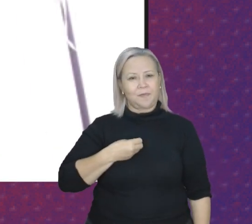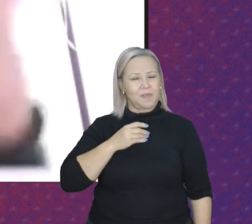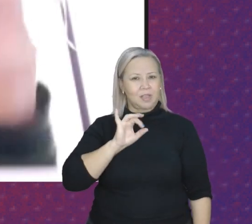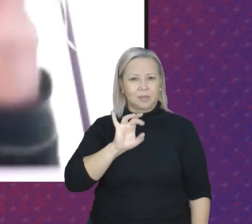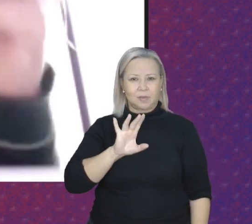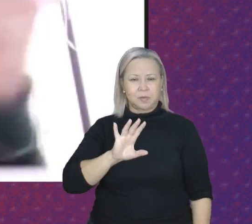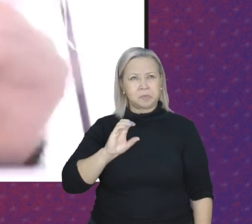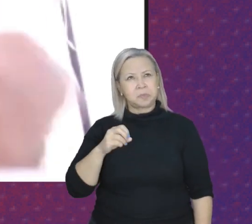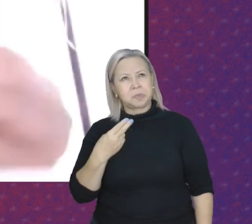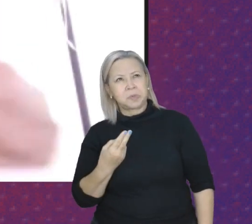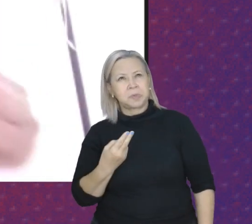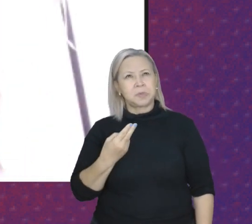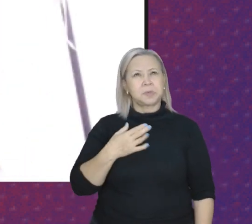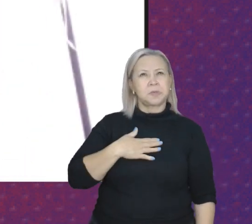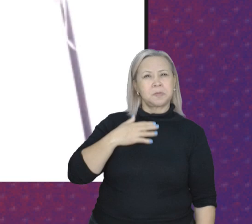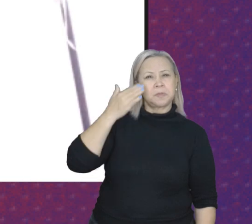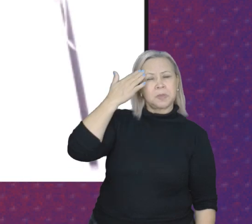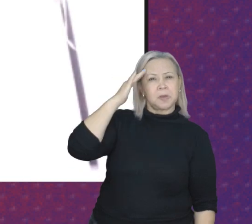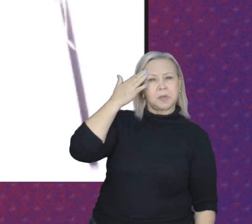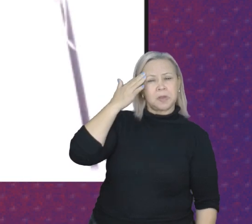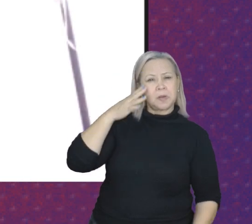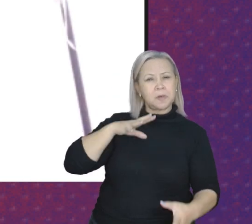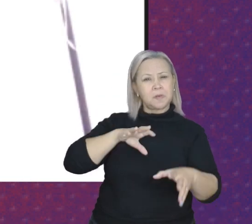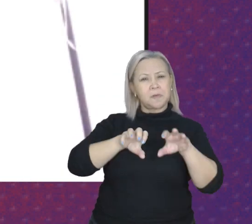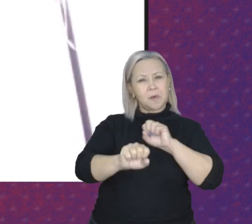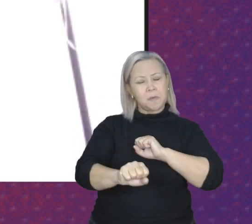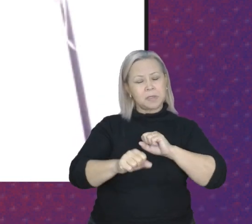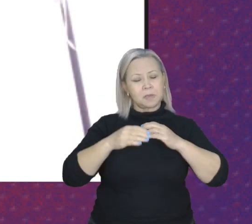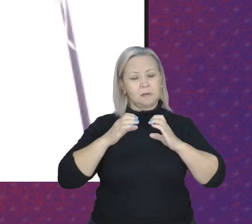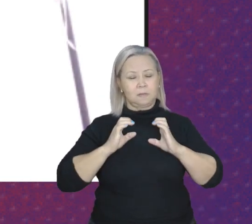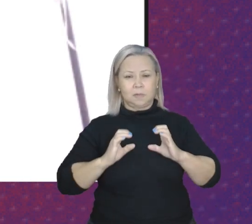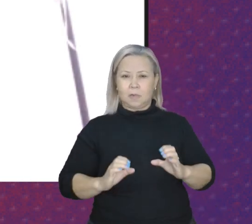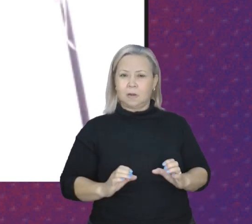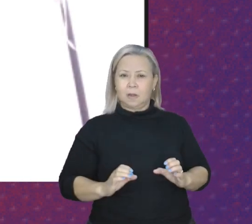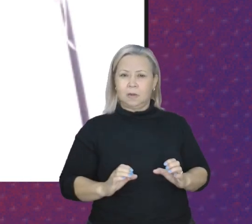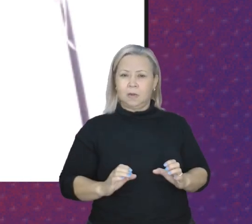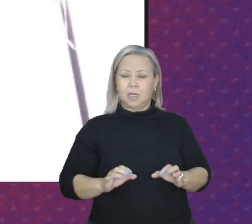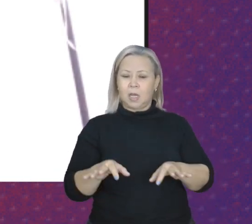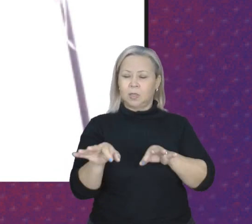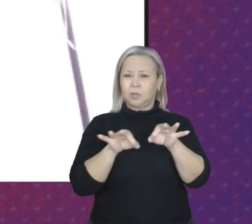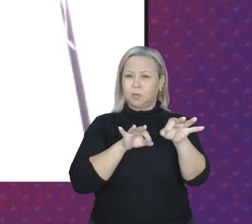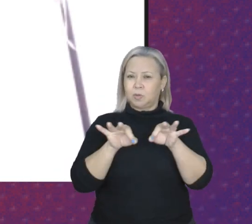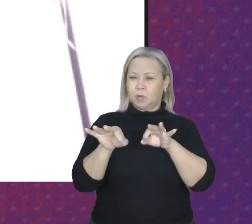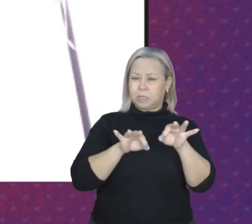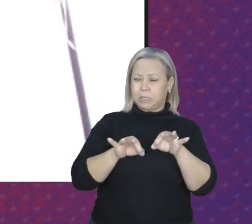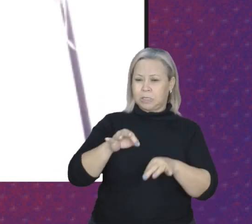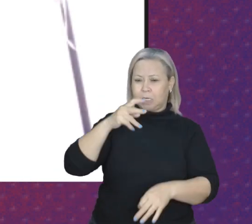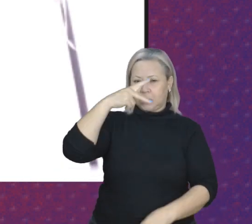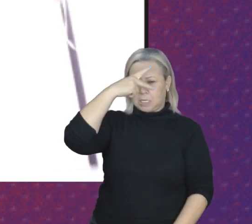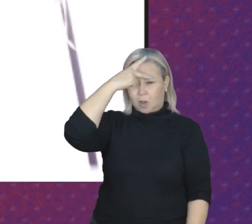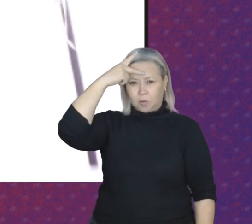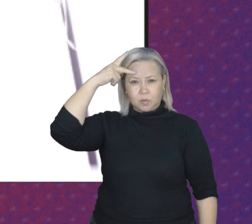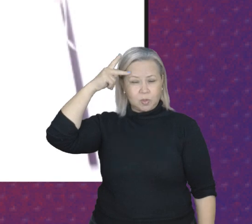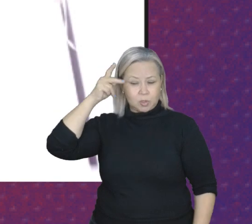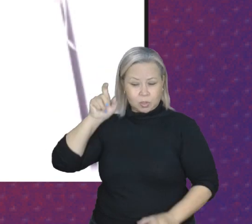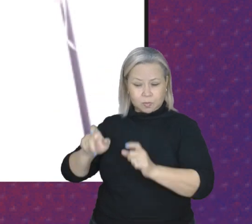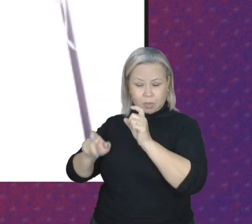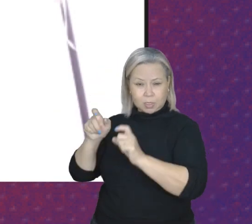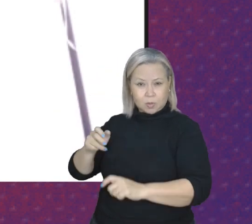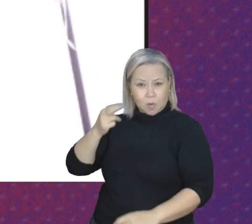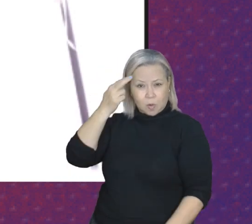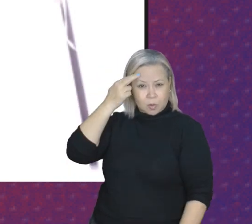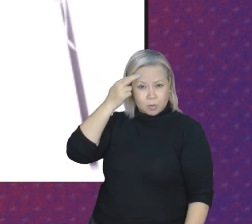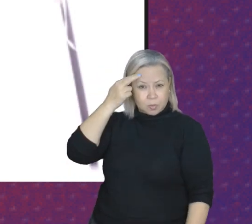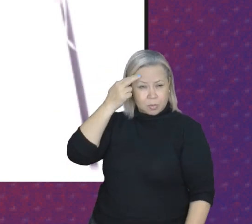Ou seja, na minha concepção de formação de cidadania, de organização de pessoa, de pensamento